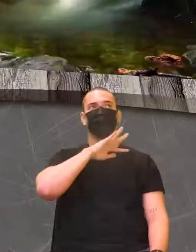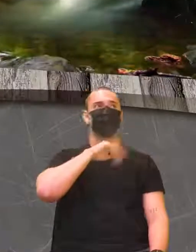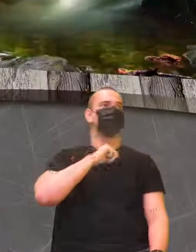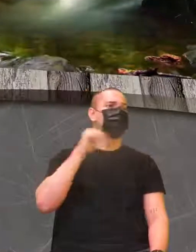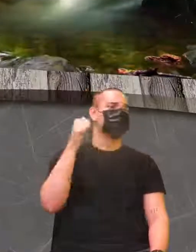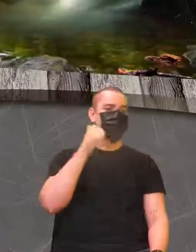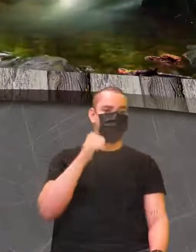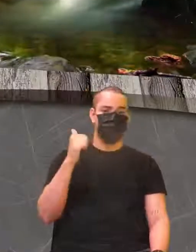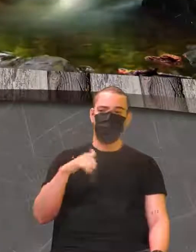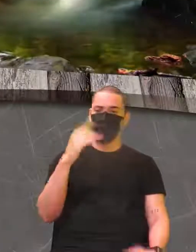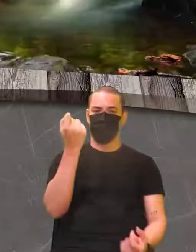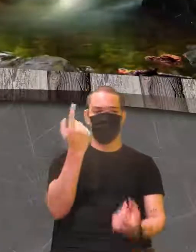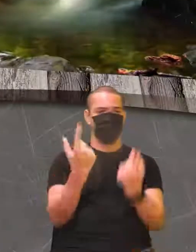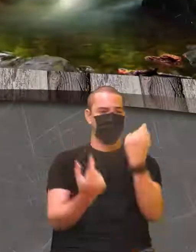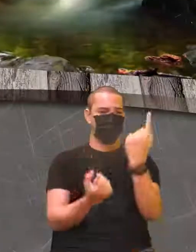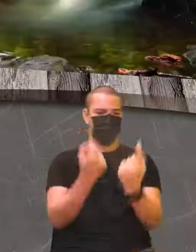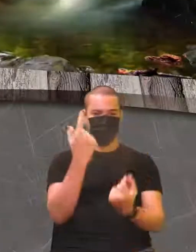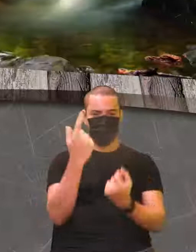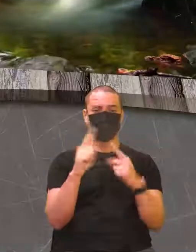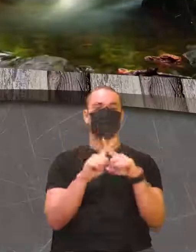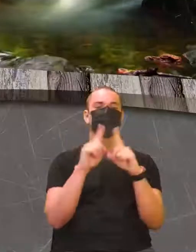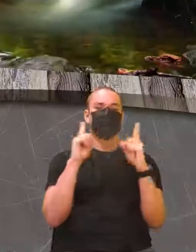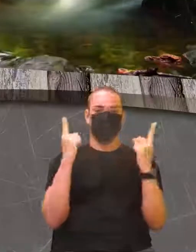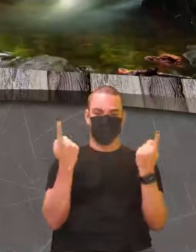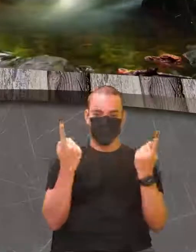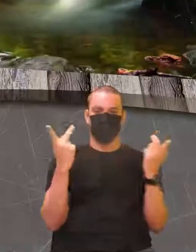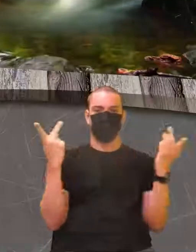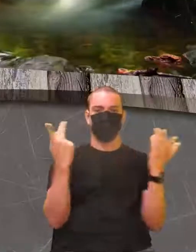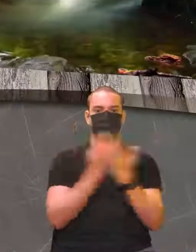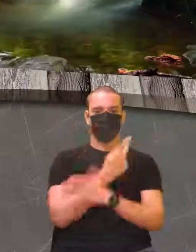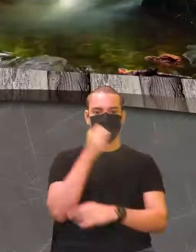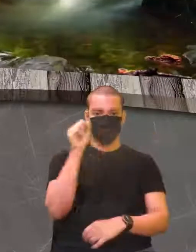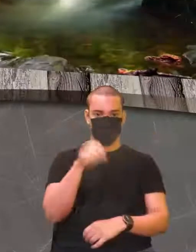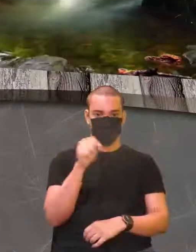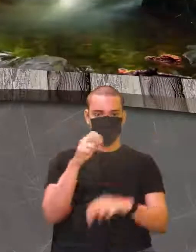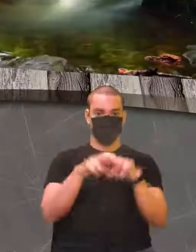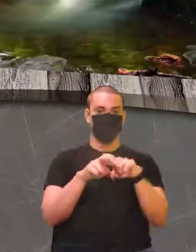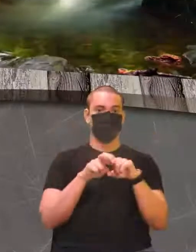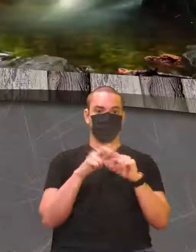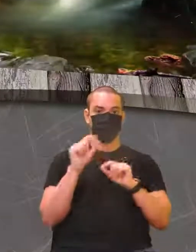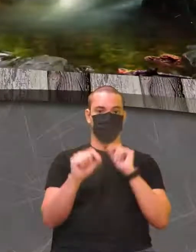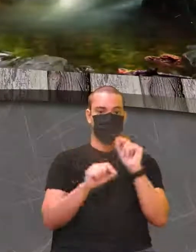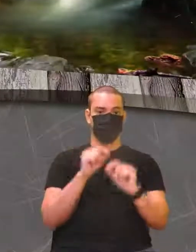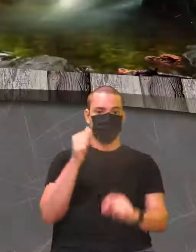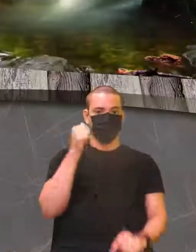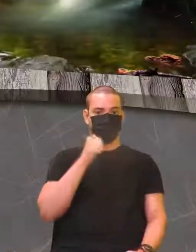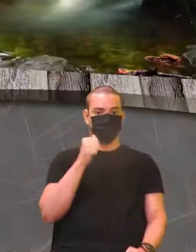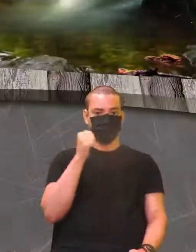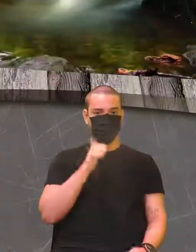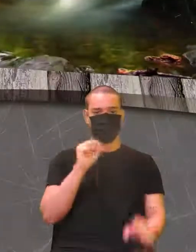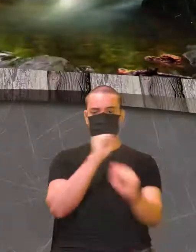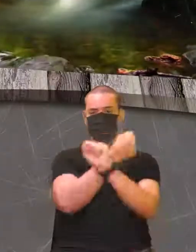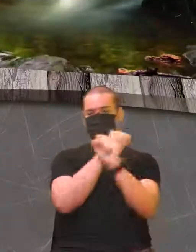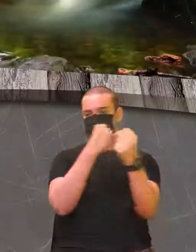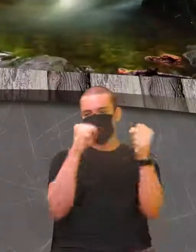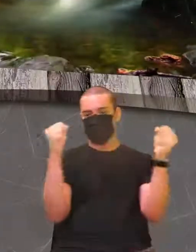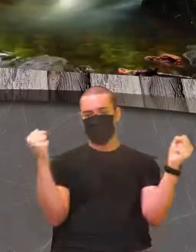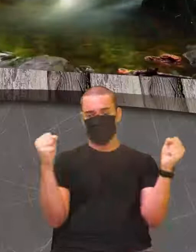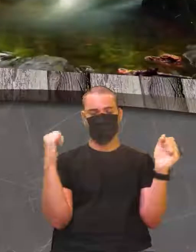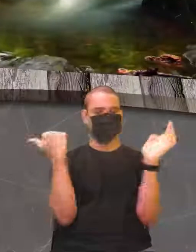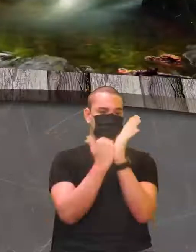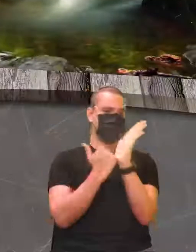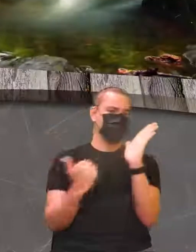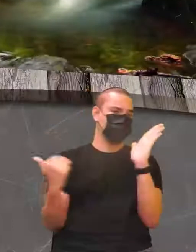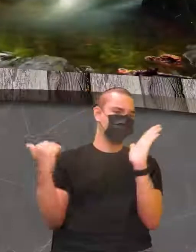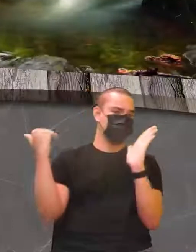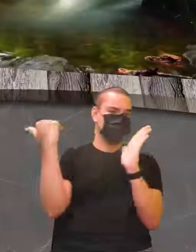mais mulher, raro, né, professora? É Você muito vê raro, mulheres mas acontece calvas. e realmente, quando a mulher está estressada, aumenta mais.